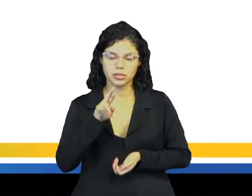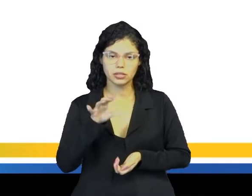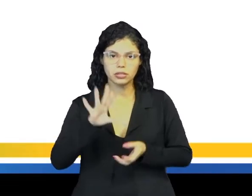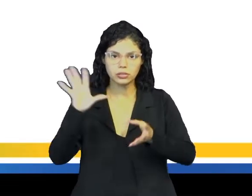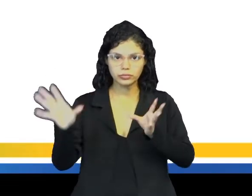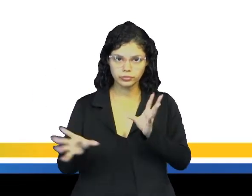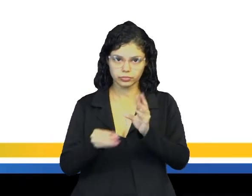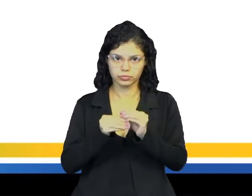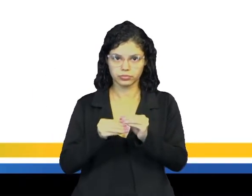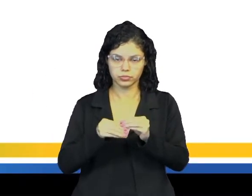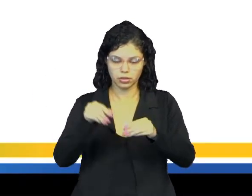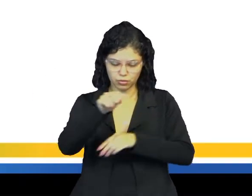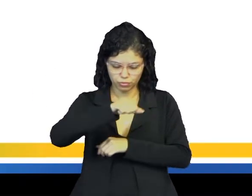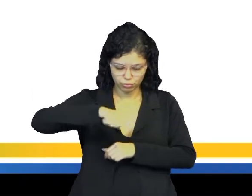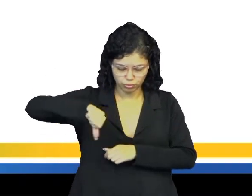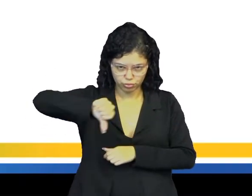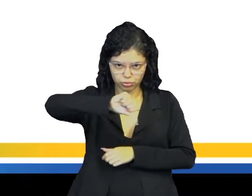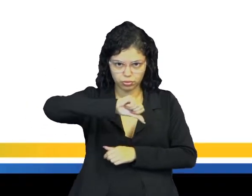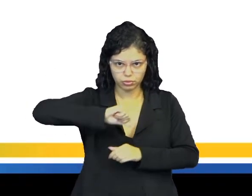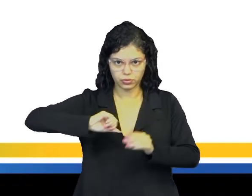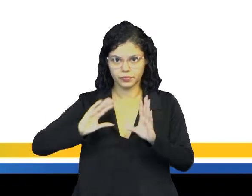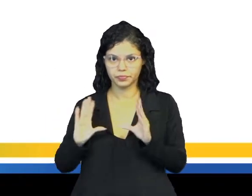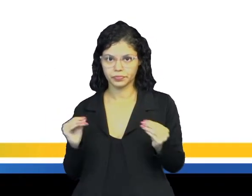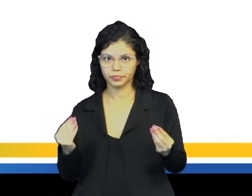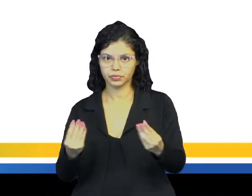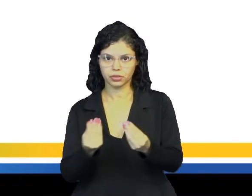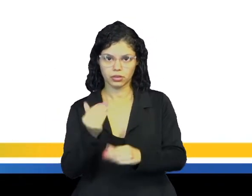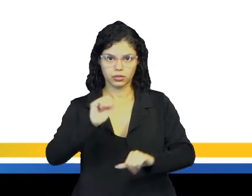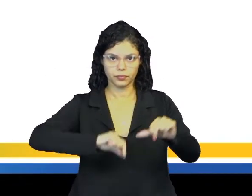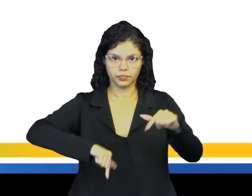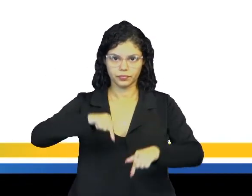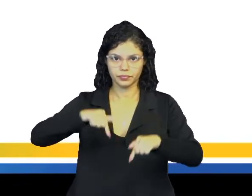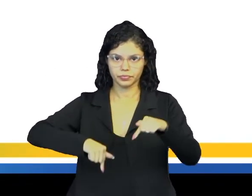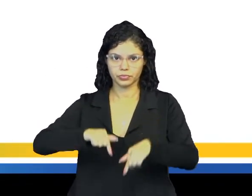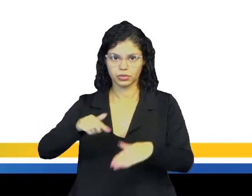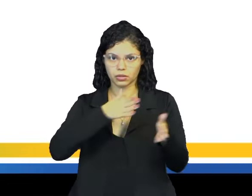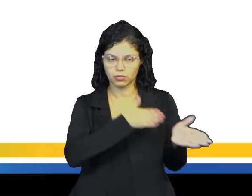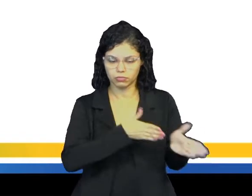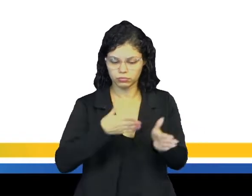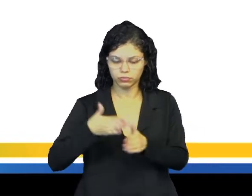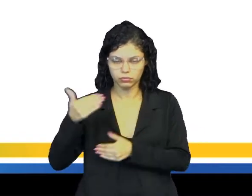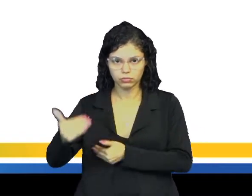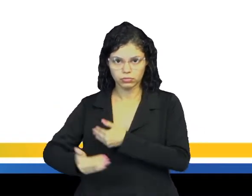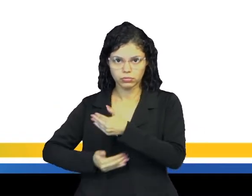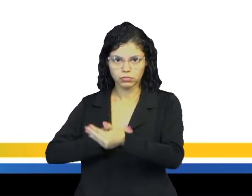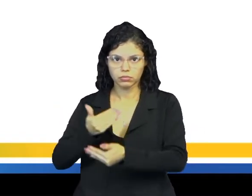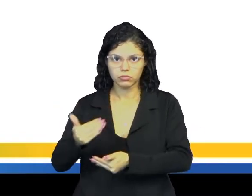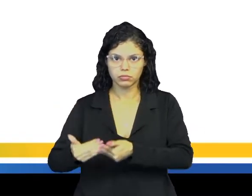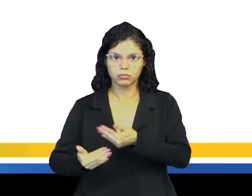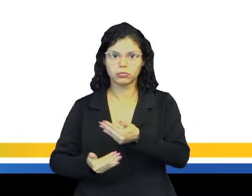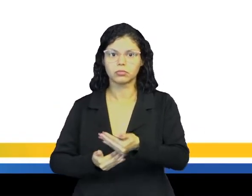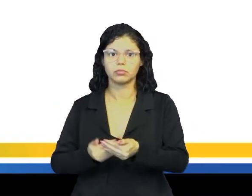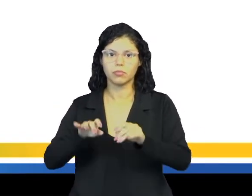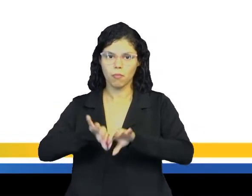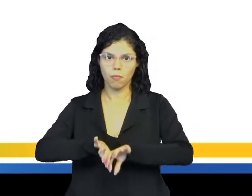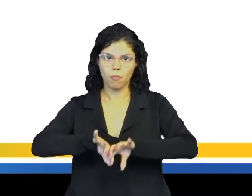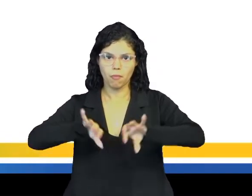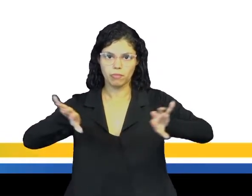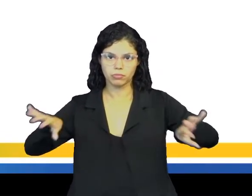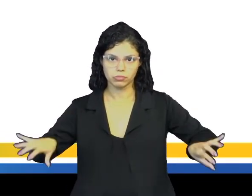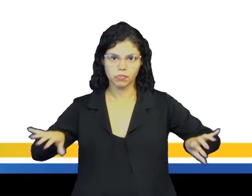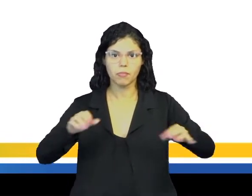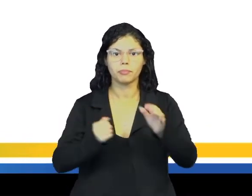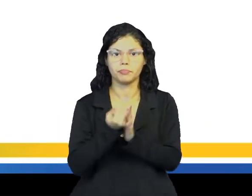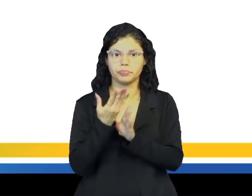é adicionado produtos químicos. Depois, essa água vai passar por um processo de floculação, né, que é a separação